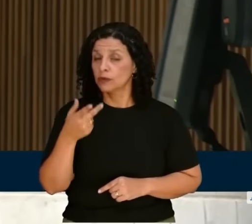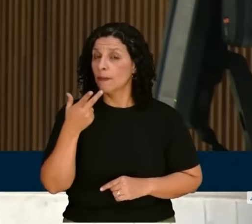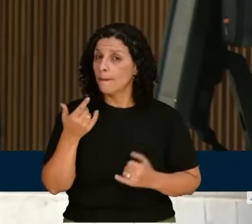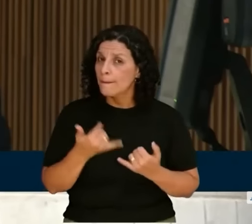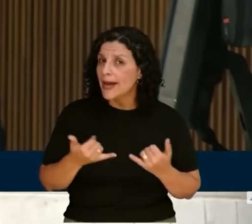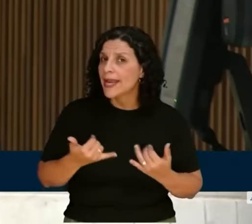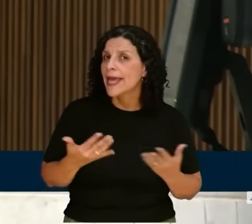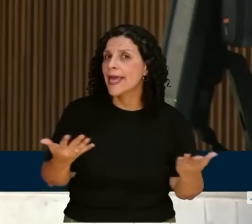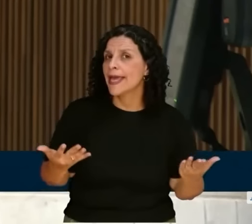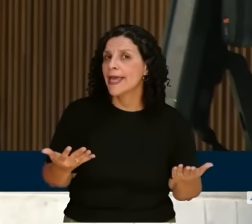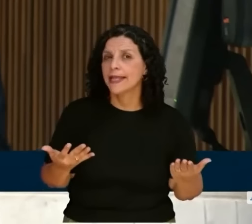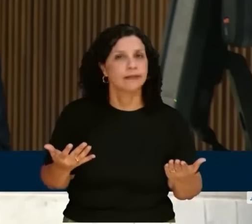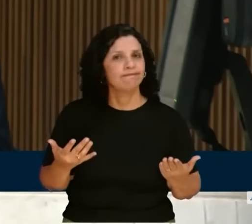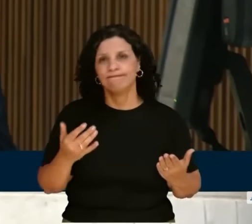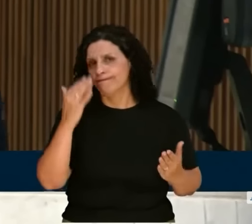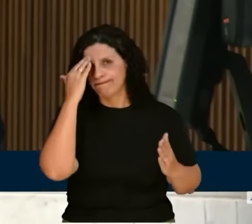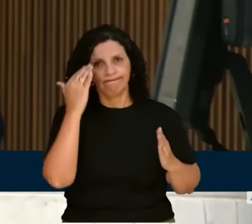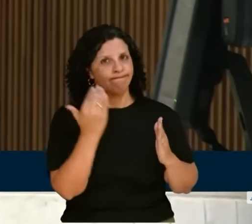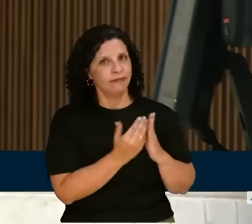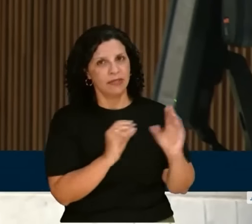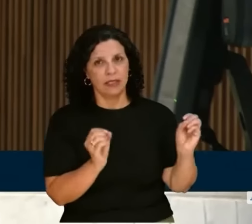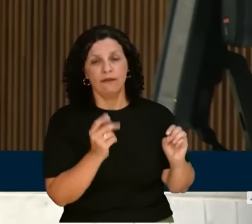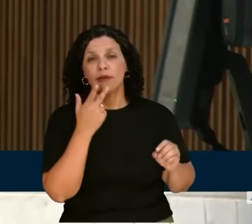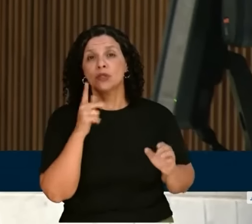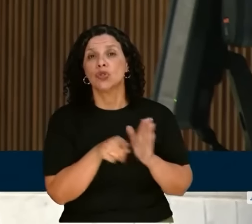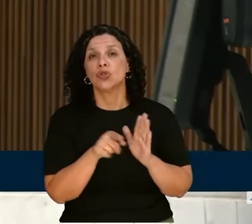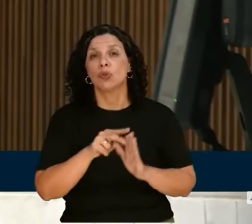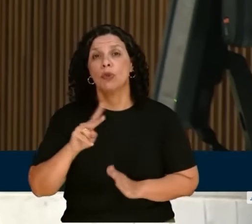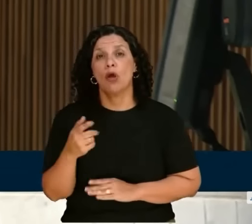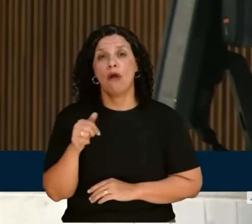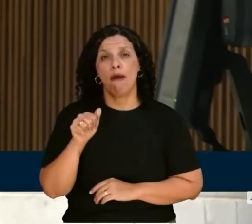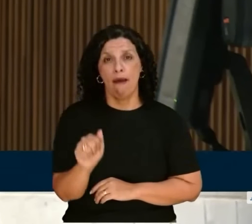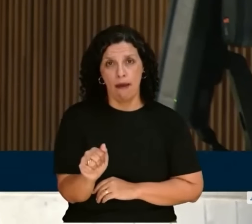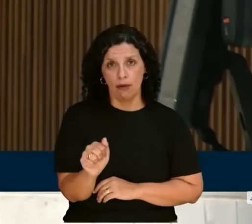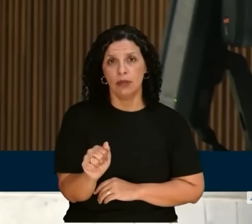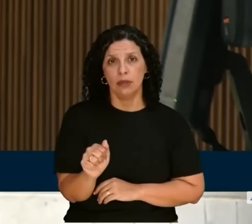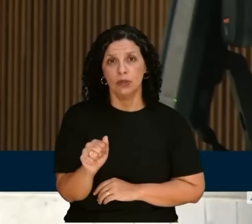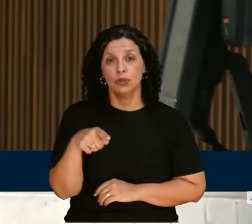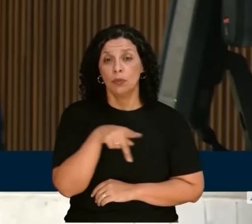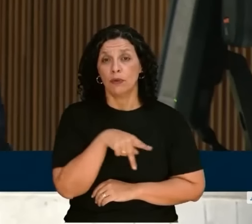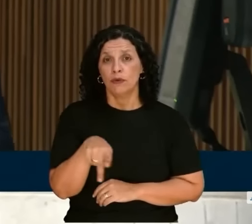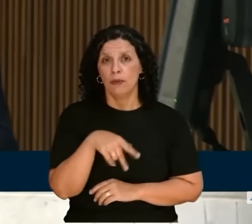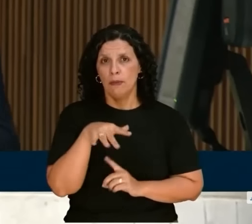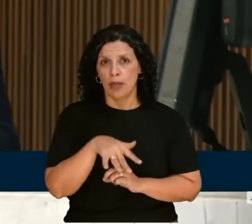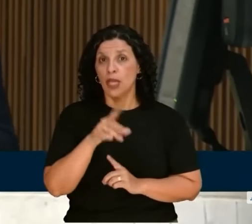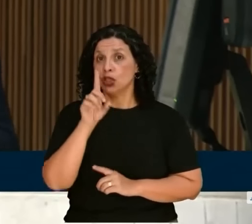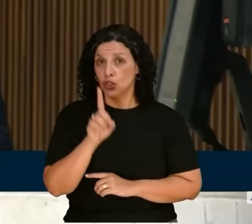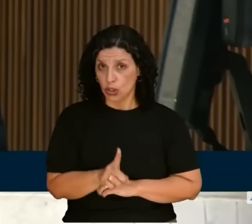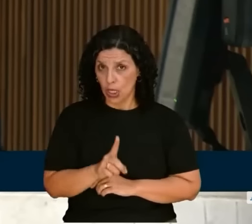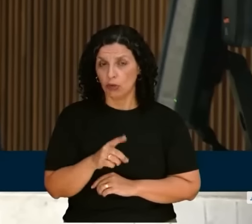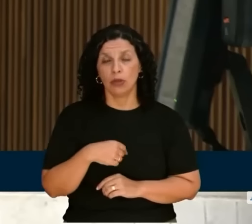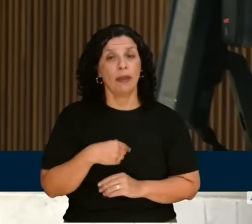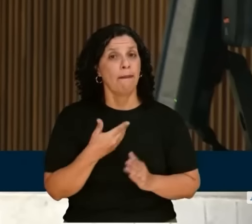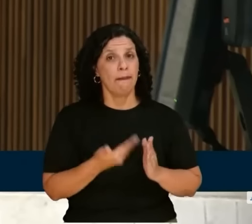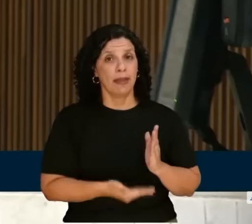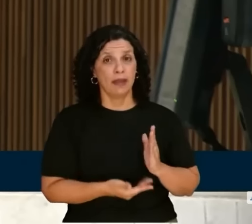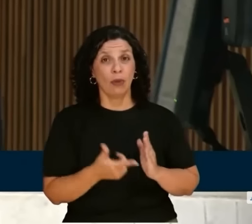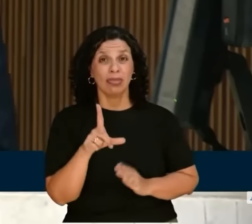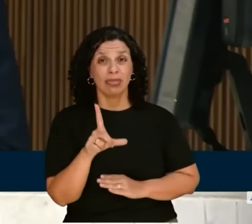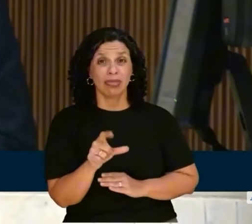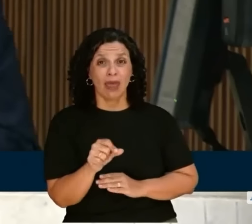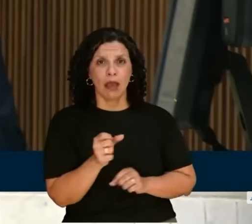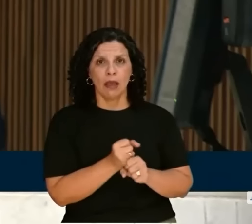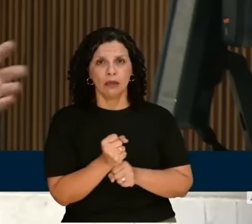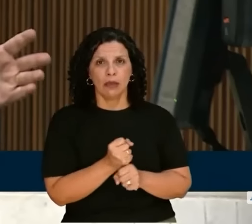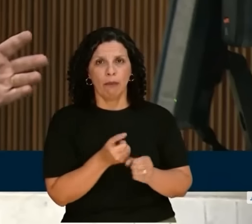insiste em não executá-la. Falo da hora atividade dos professores do Paraná. Um direito que vem sendo retirado há quase 10